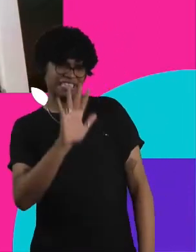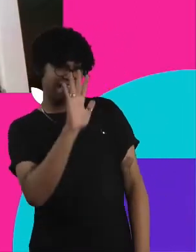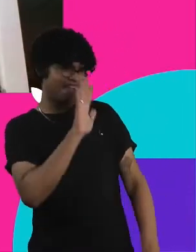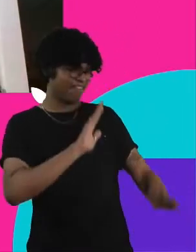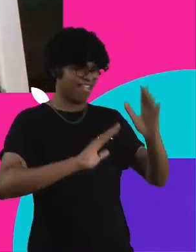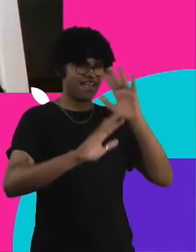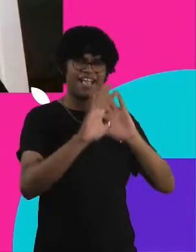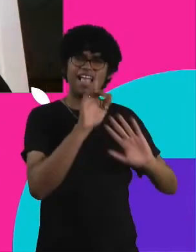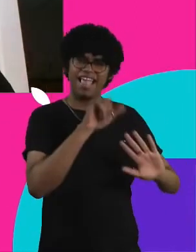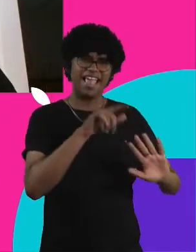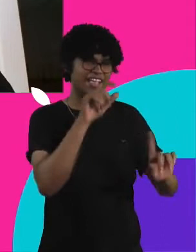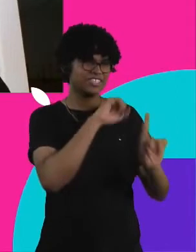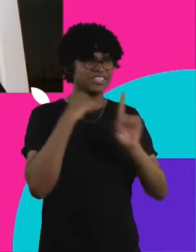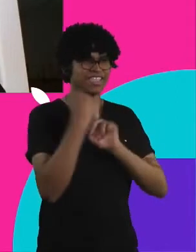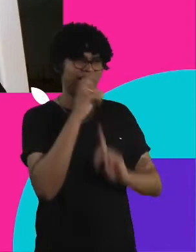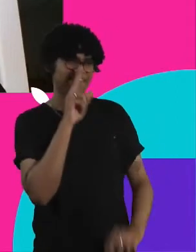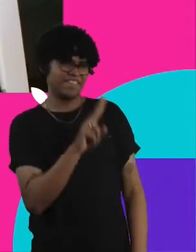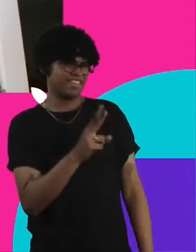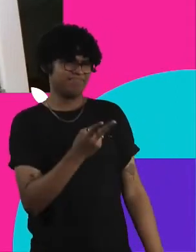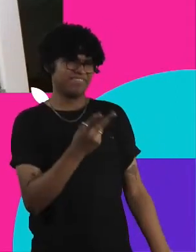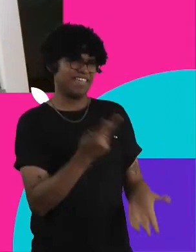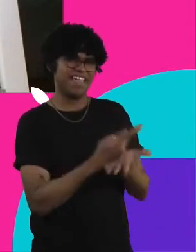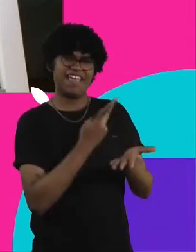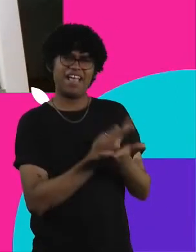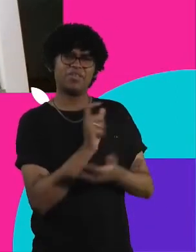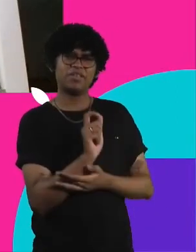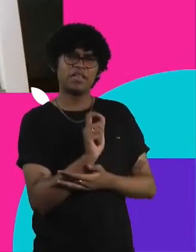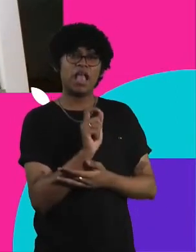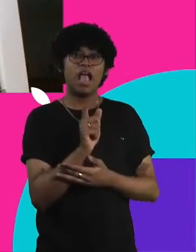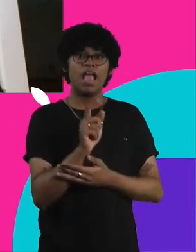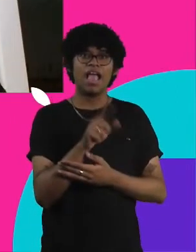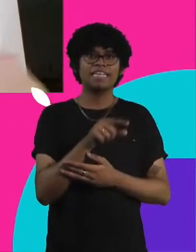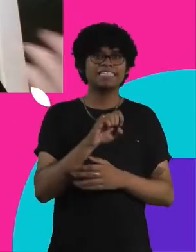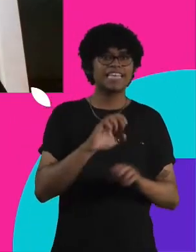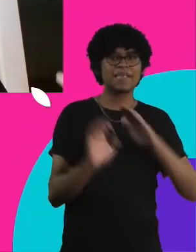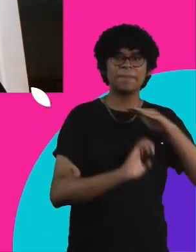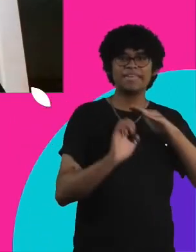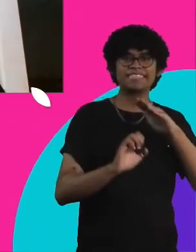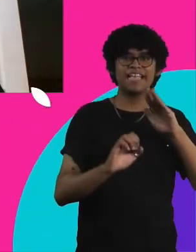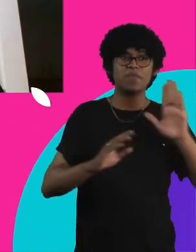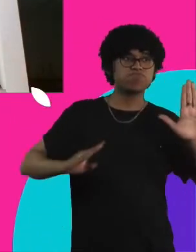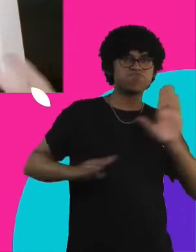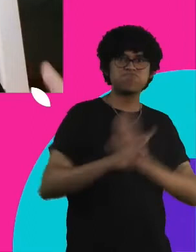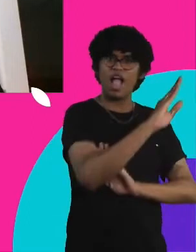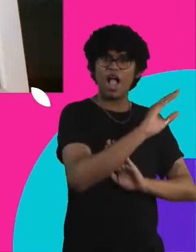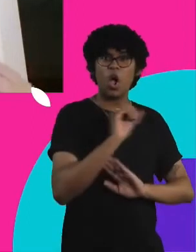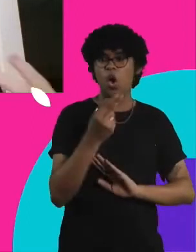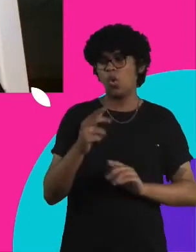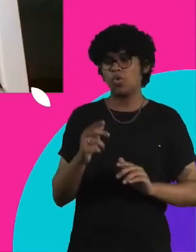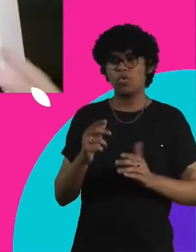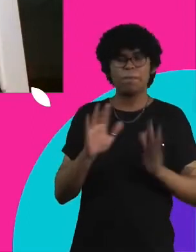como sociedade distorcida, de que o negócio bacana é só o negócio da startup e esse negócio pequenininho não